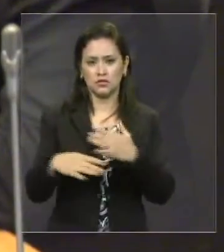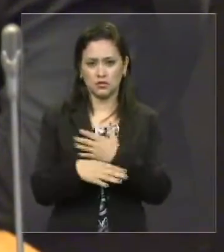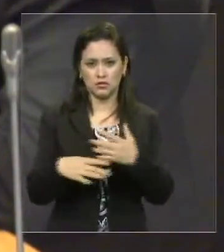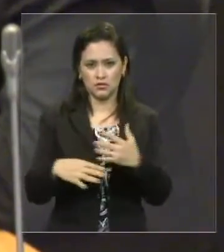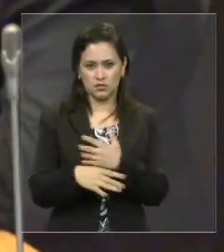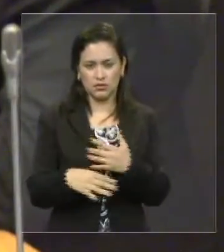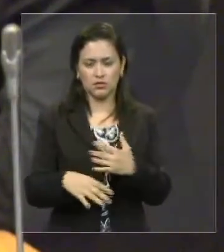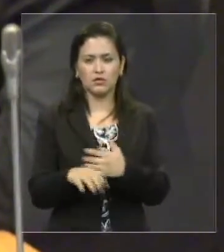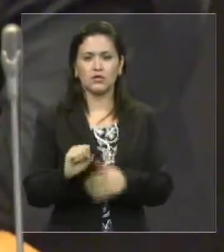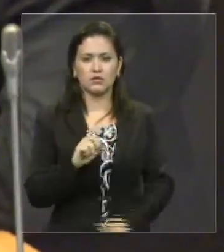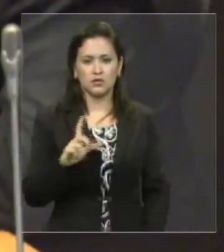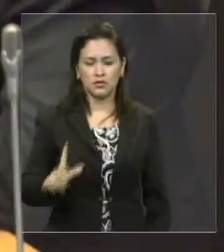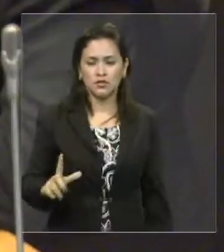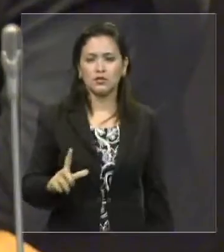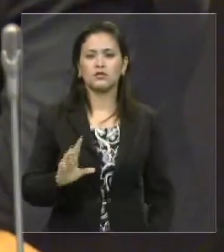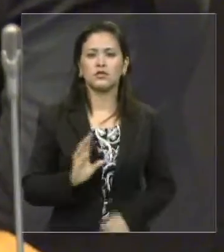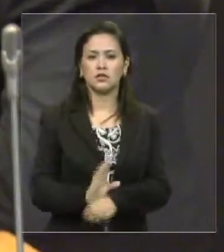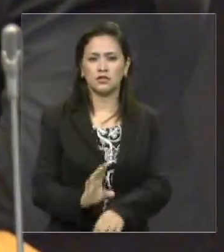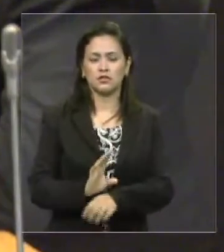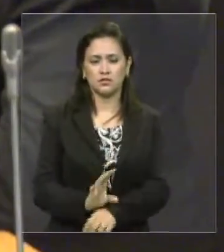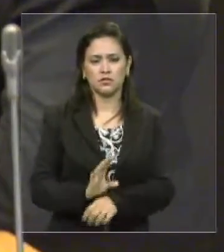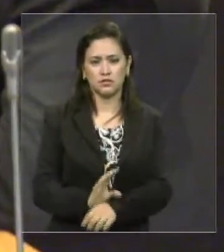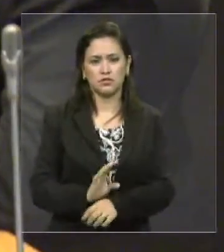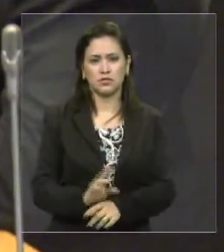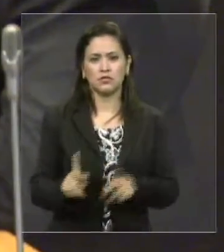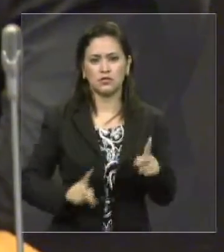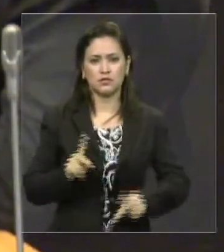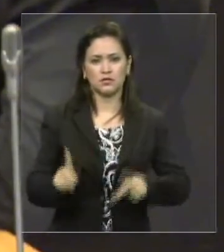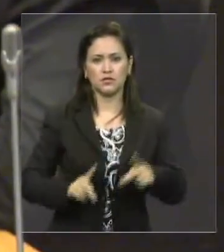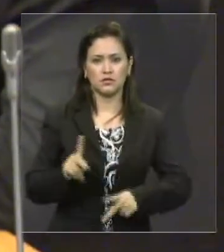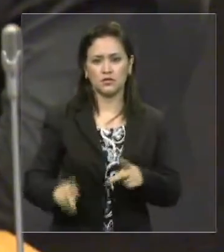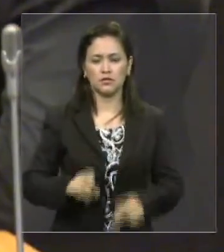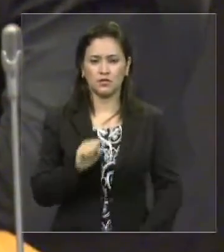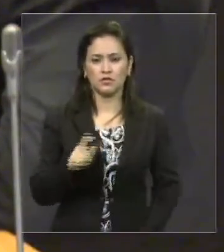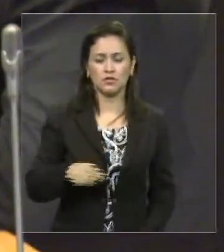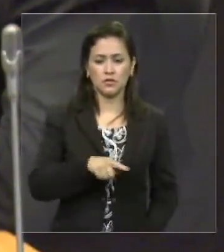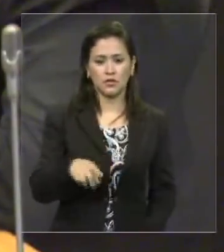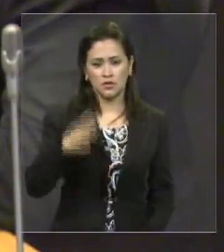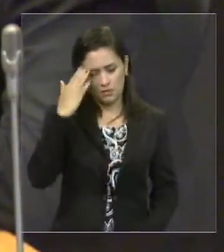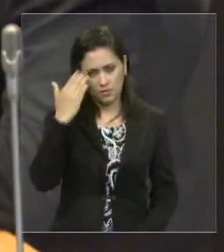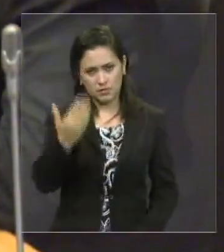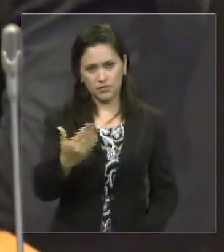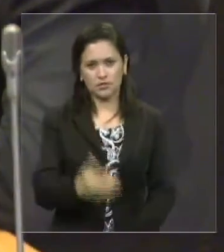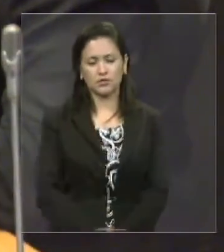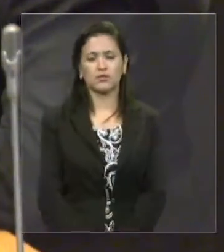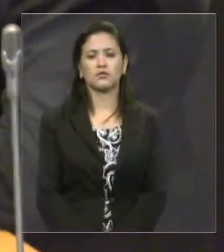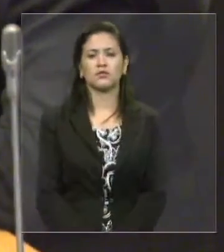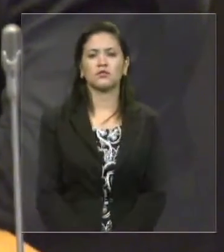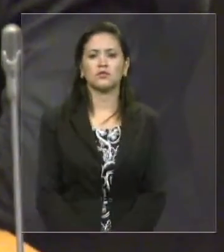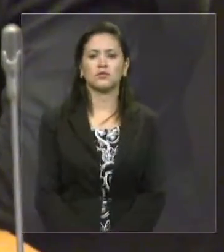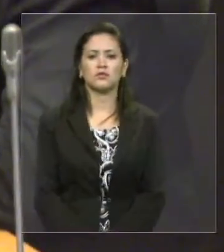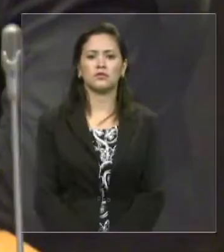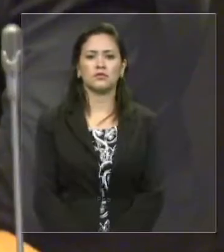com soluções práticas e eficientes, e a população de Ludovicense, com certeza, está agradecida.